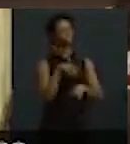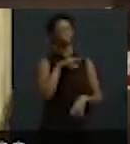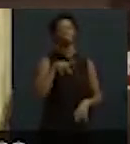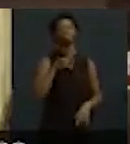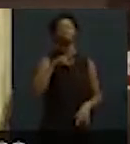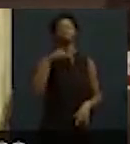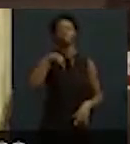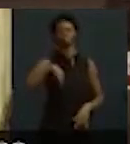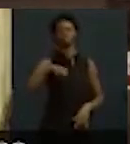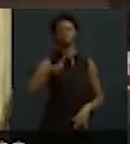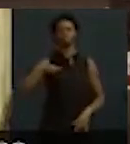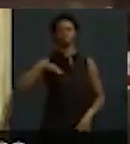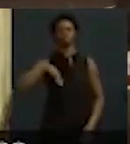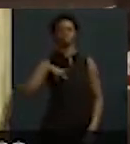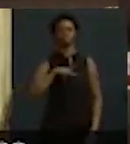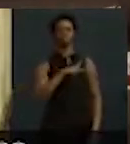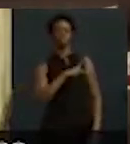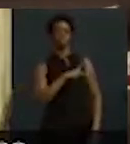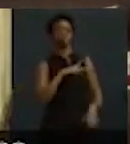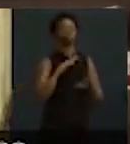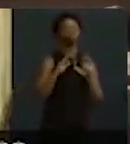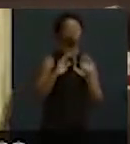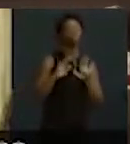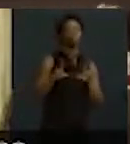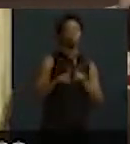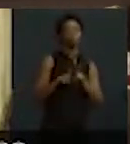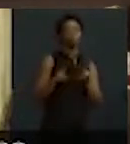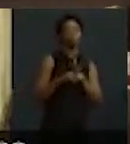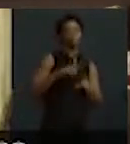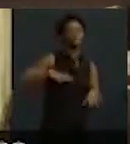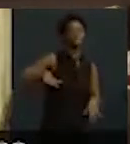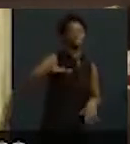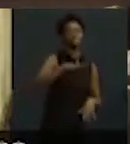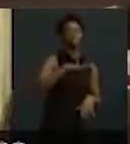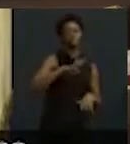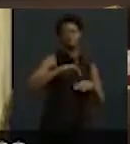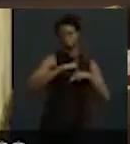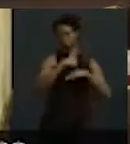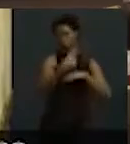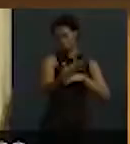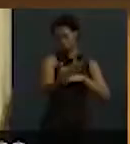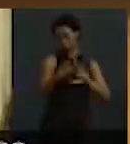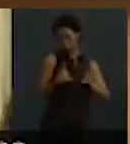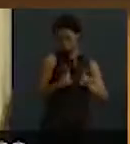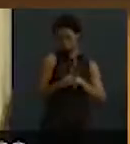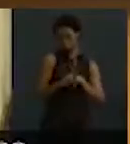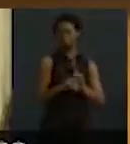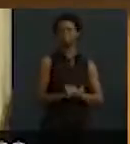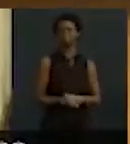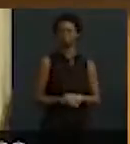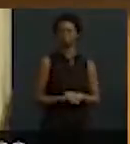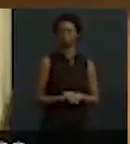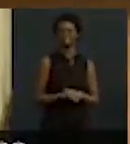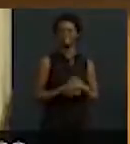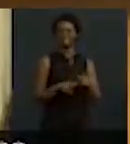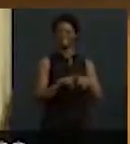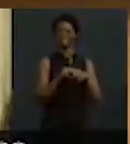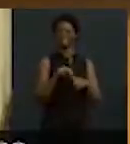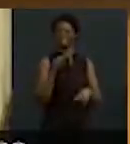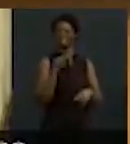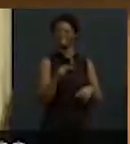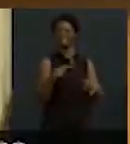do Ministério Público, como também no cenário extrajudicial, em razão de sua brilhante